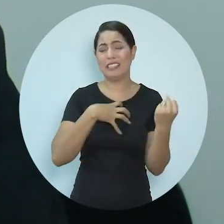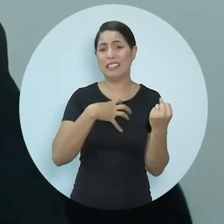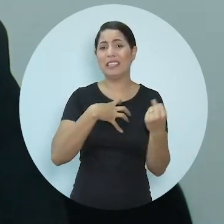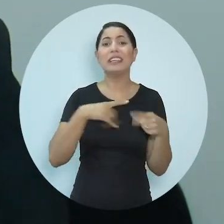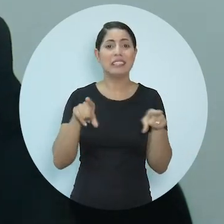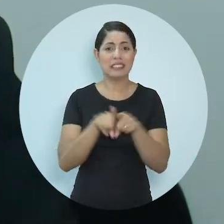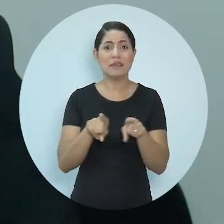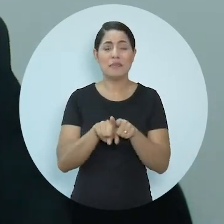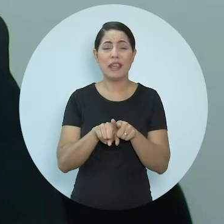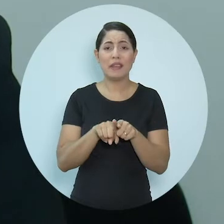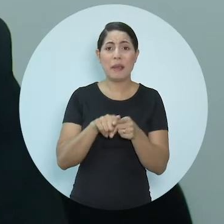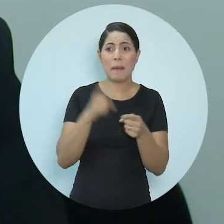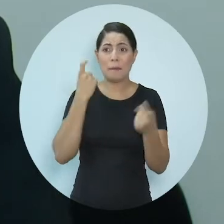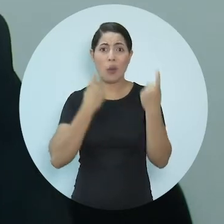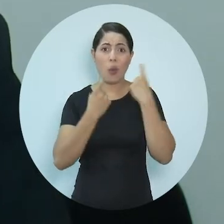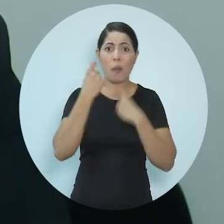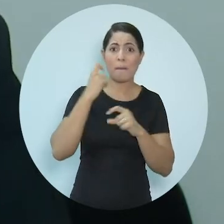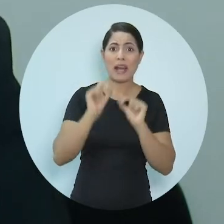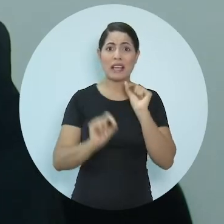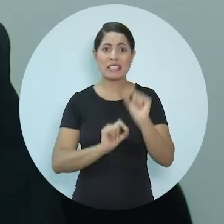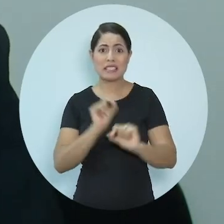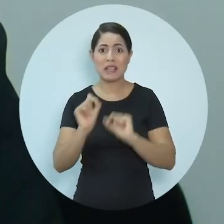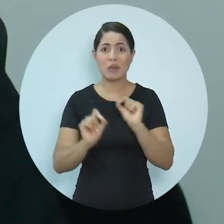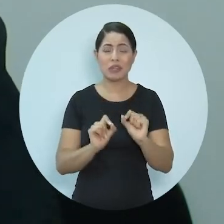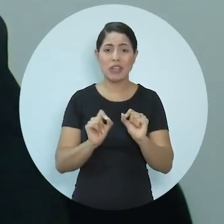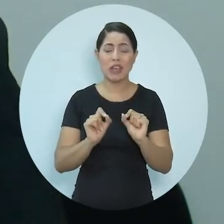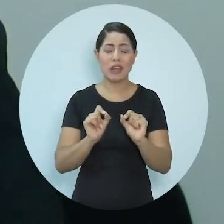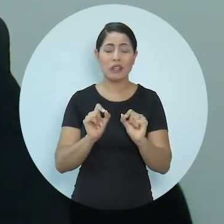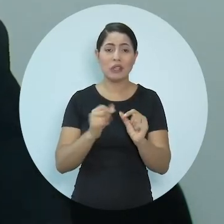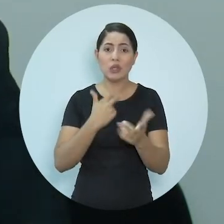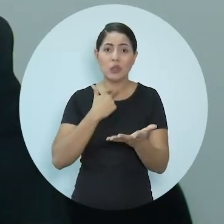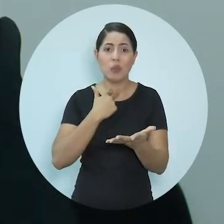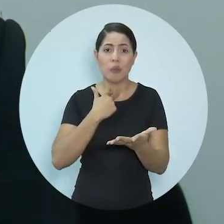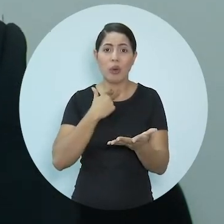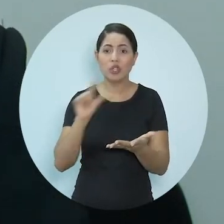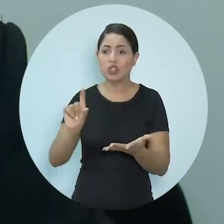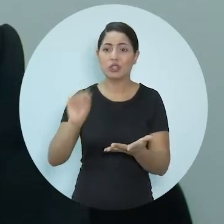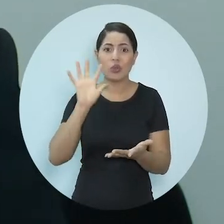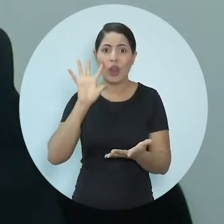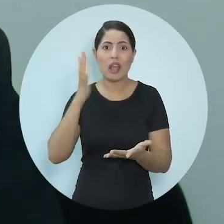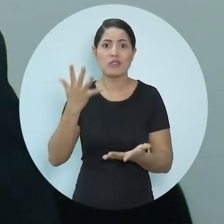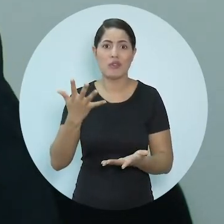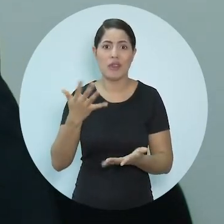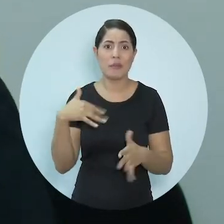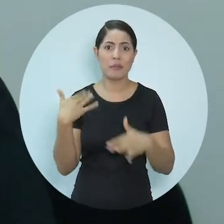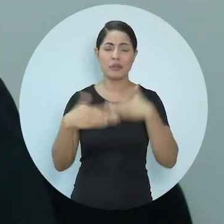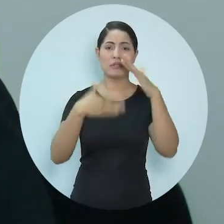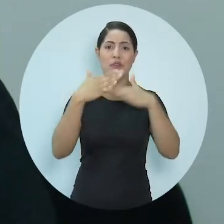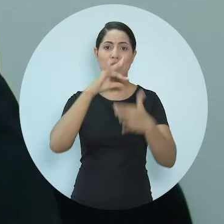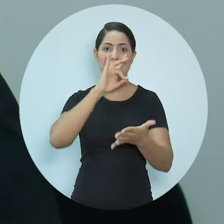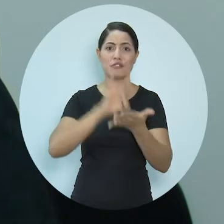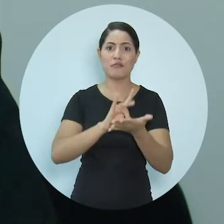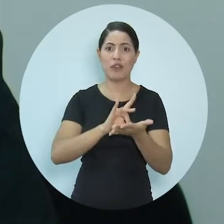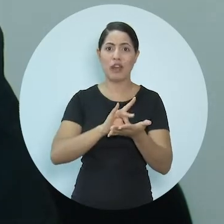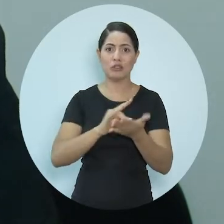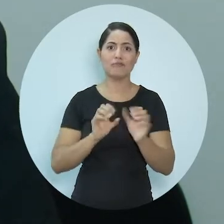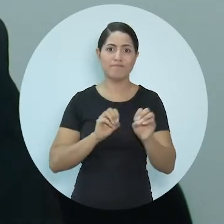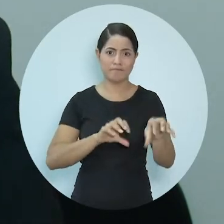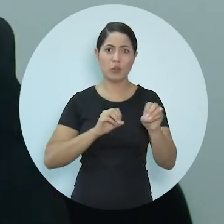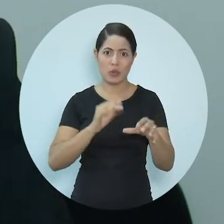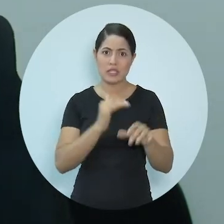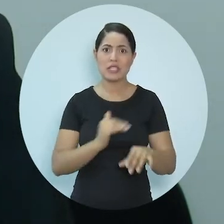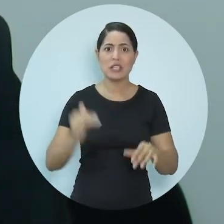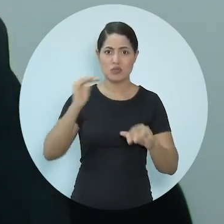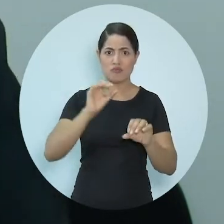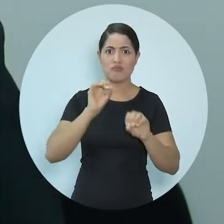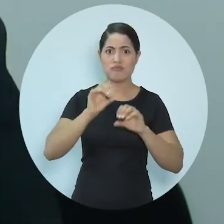e também traz a temeridade de que nós não possamos tomar as decisões mais corretas em relação ao desenvolvimento do ensino